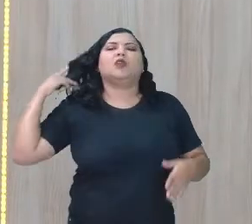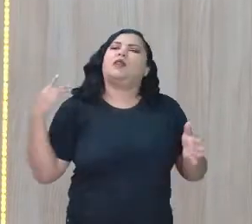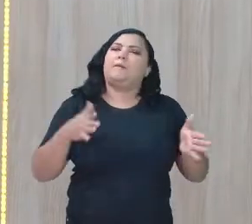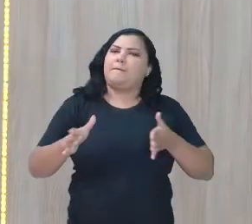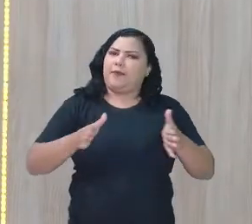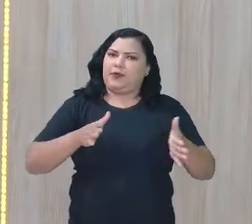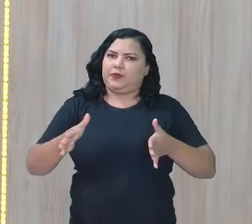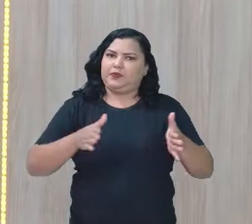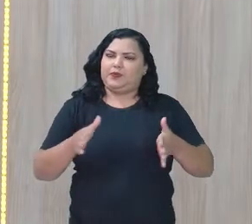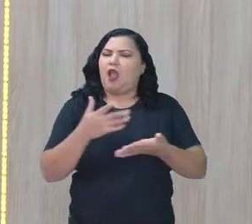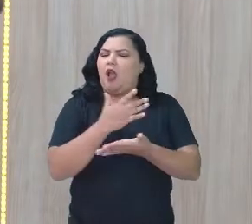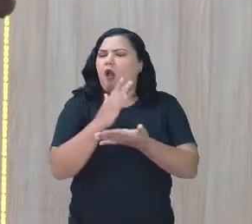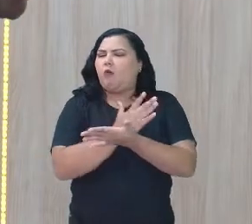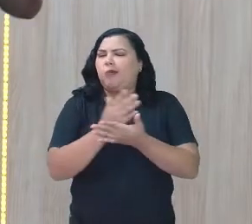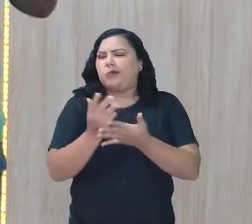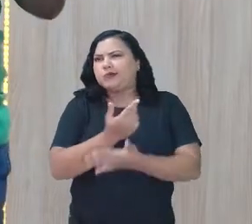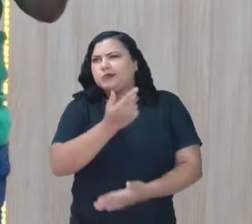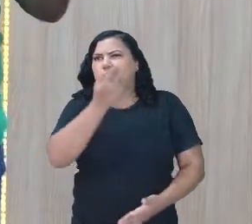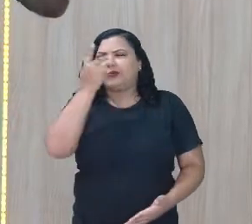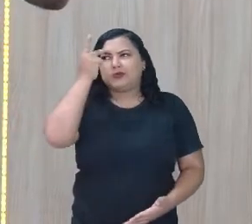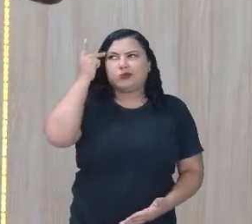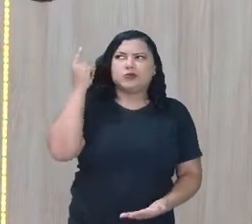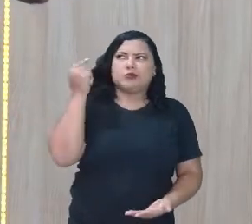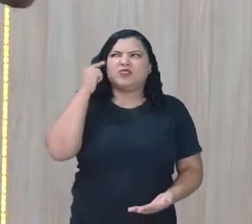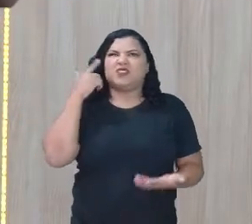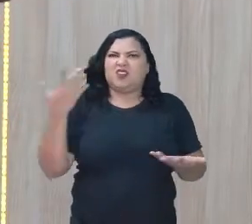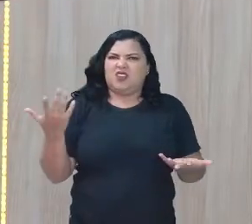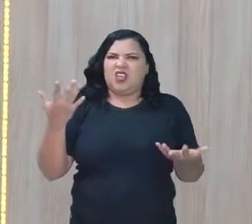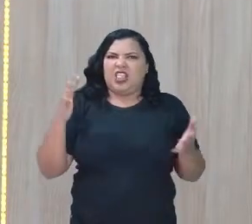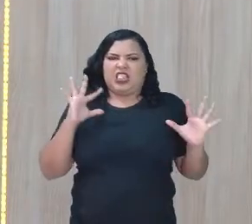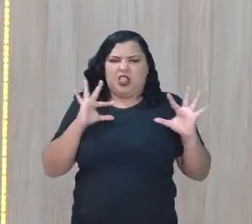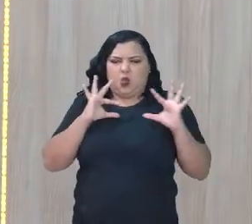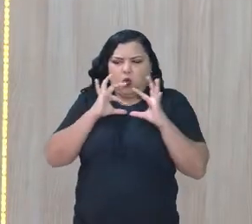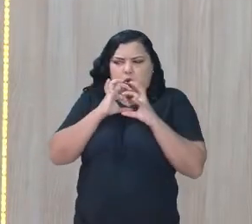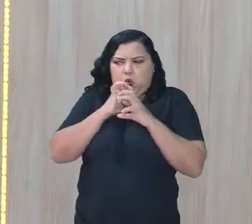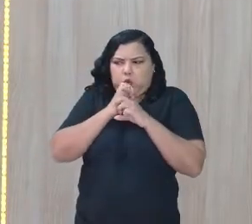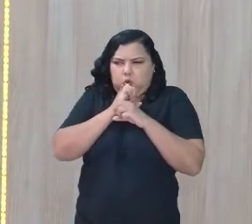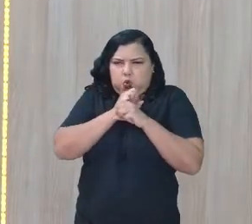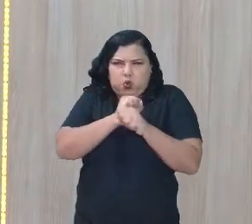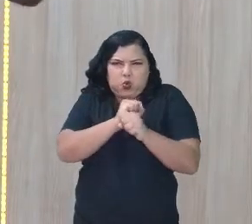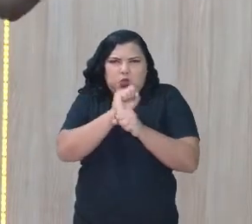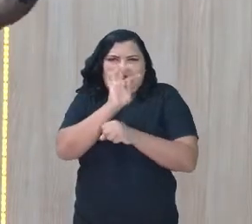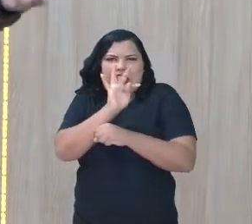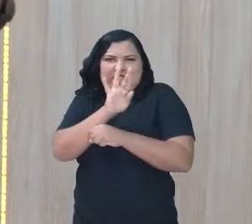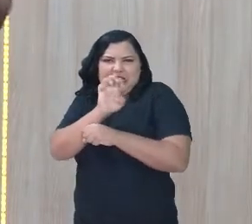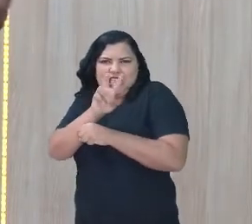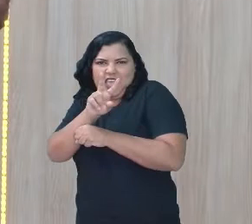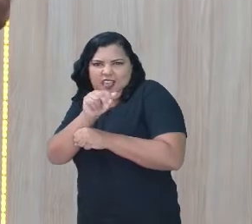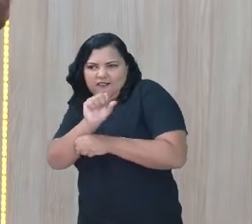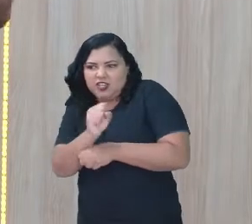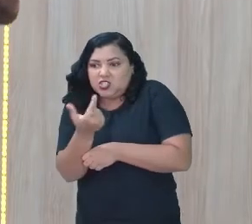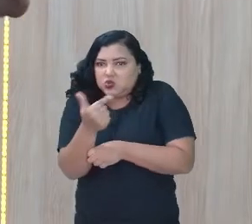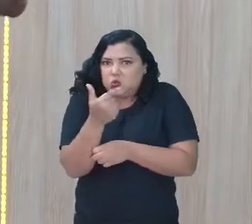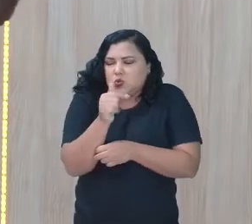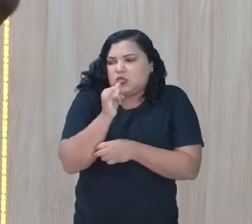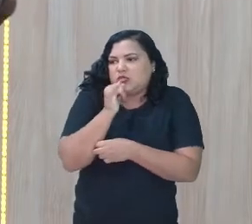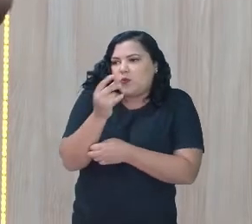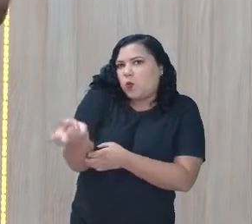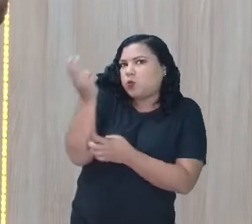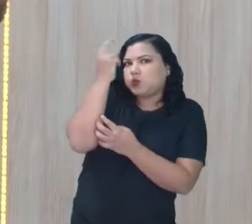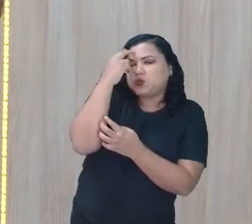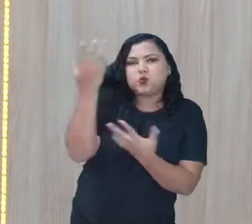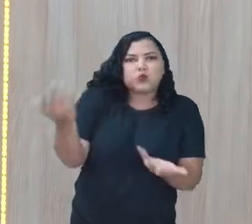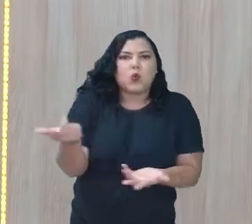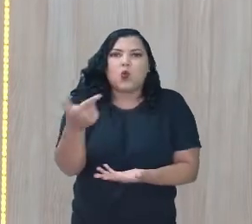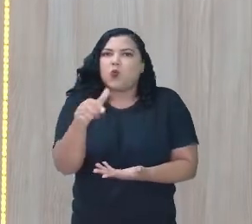gente acha, né, que foi um período de trevas no sentido de que era tudo obscuro e que não havia produção cultural,